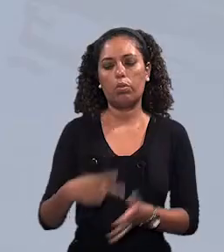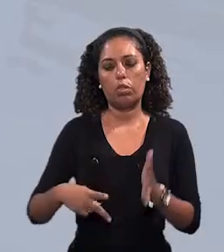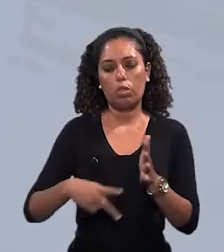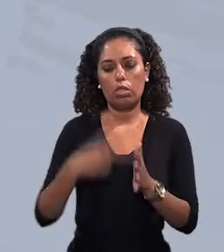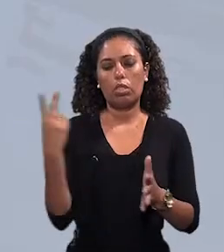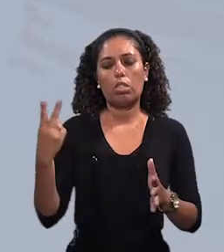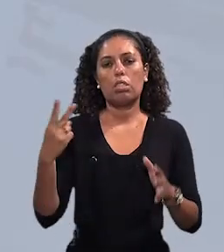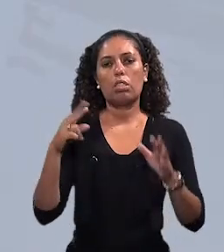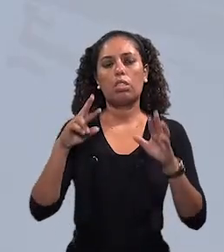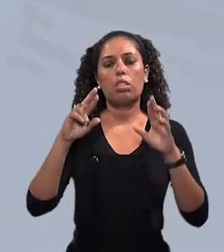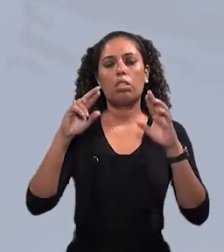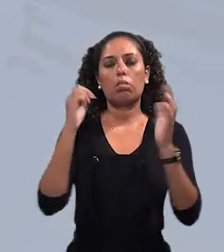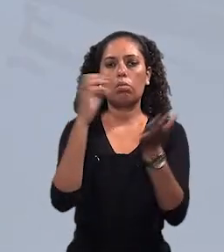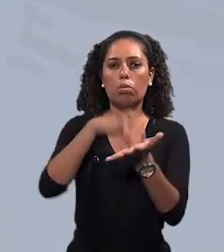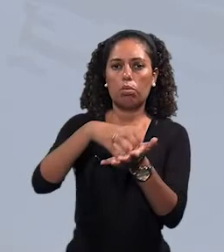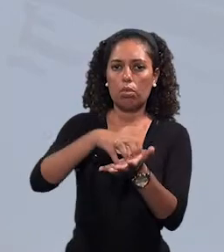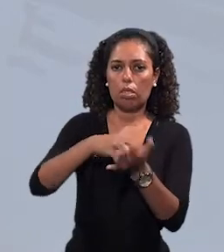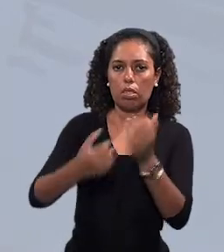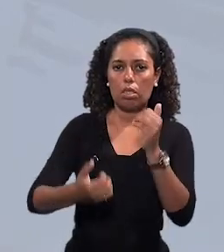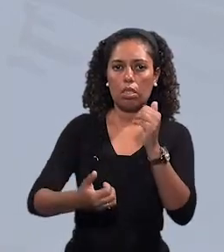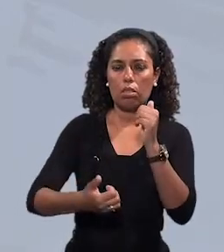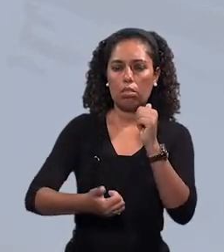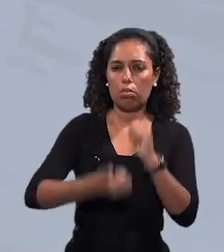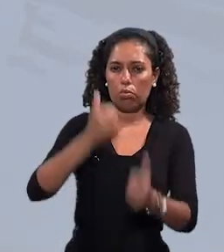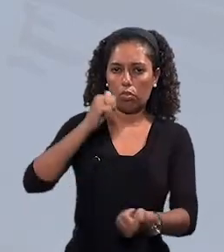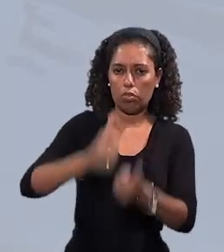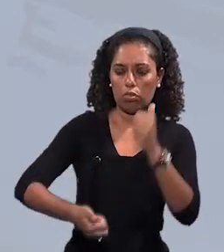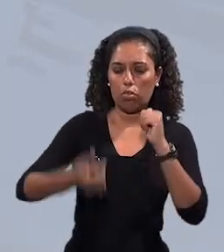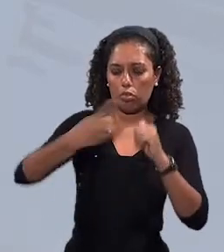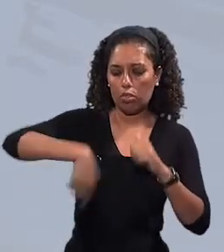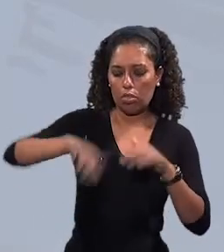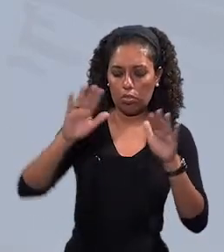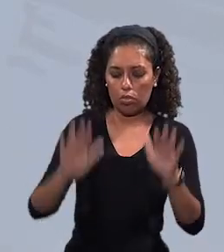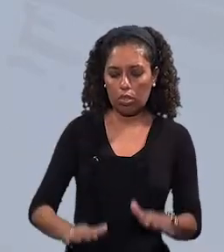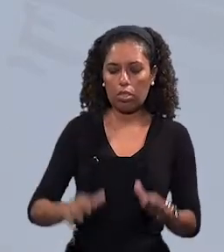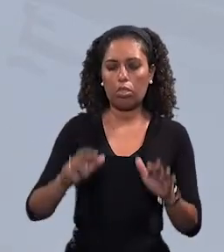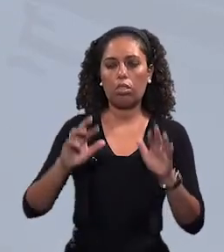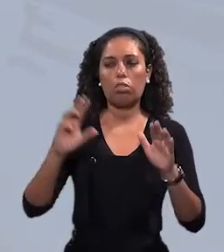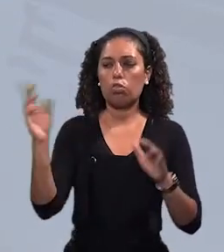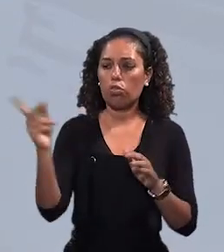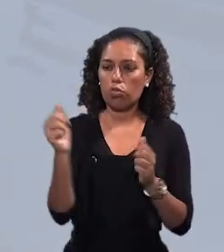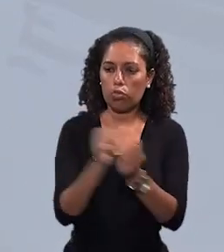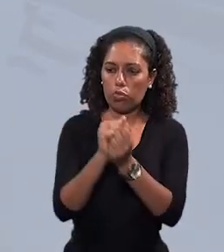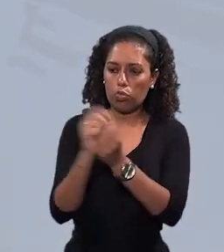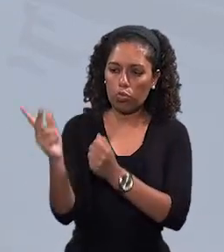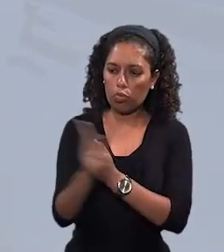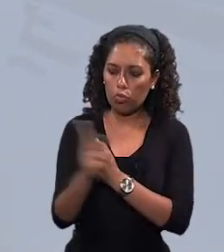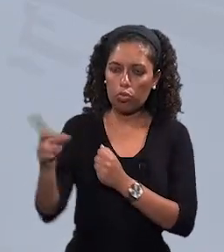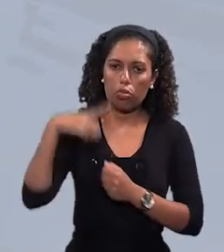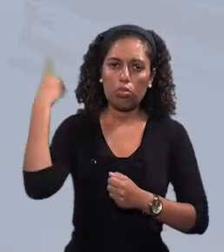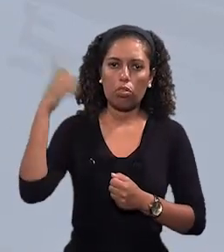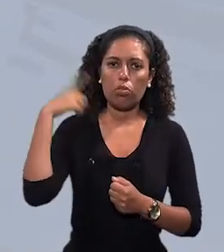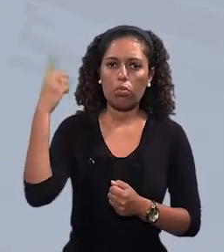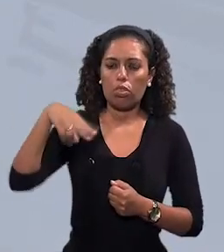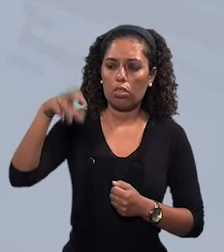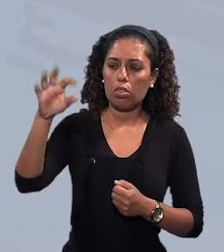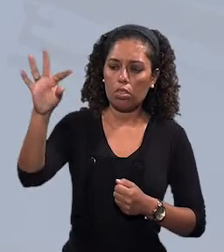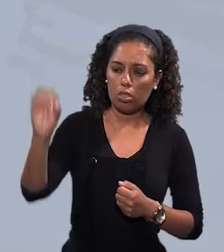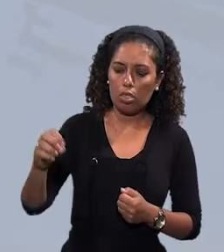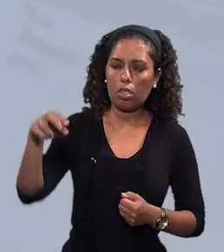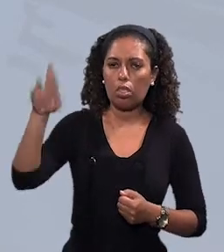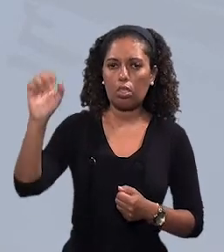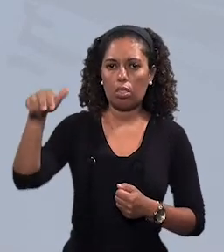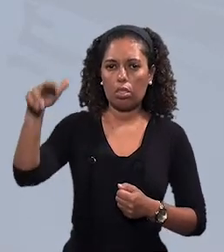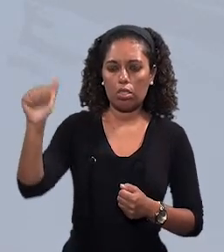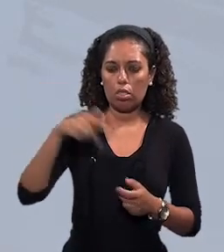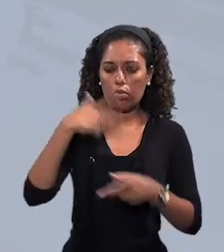Com certeza. Na segunda parte do Arena Esportiva, nós vamos estar aqui com o deputado Renan Ferreirinha e também com o deputado Jorge